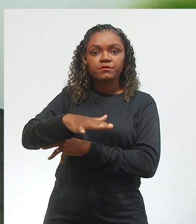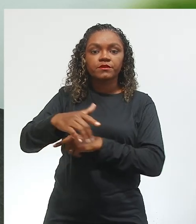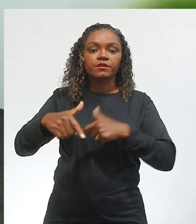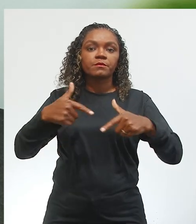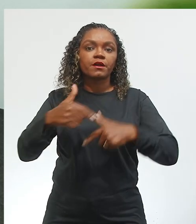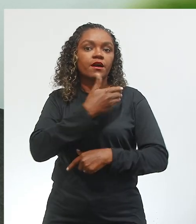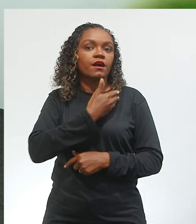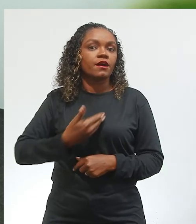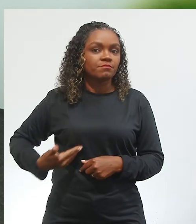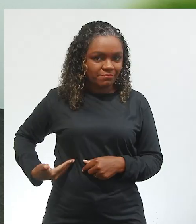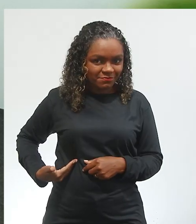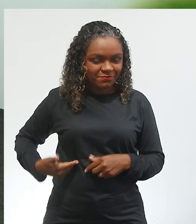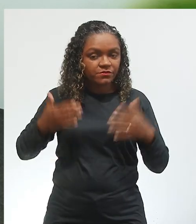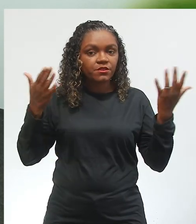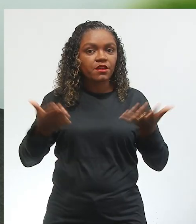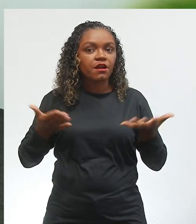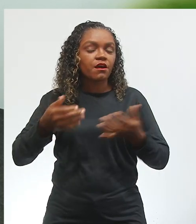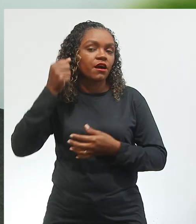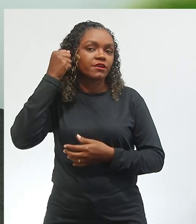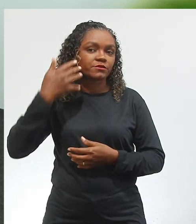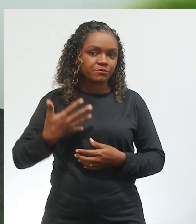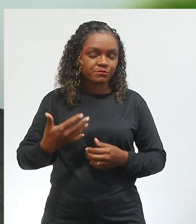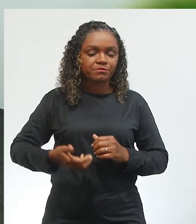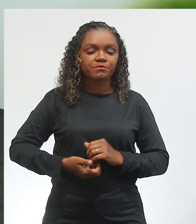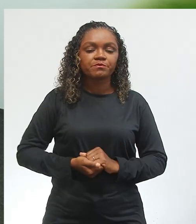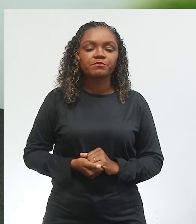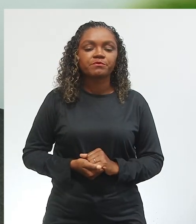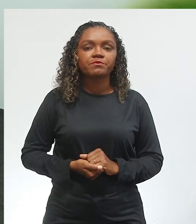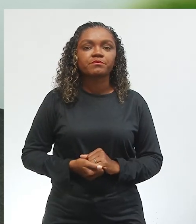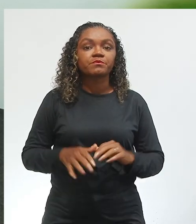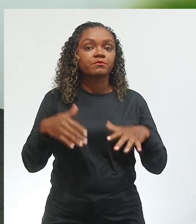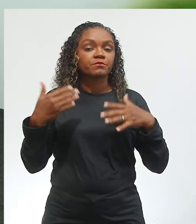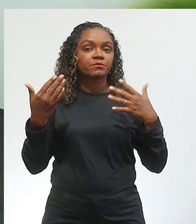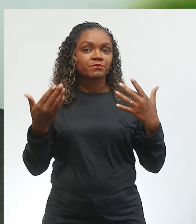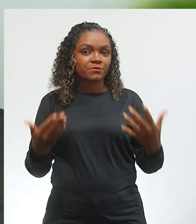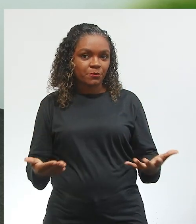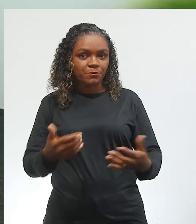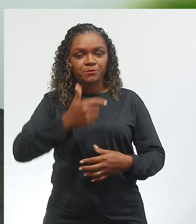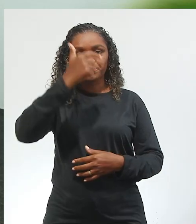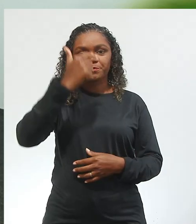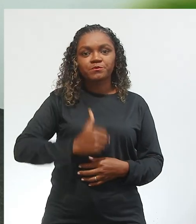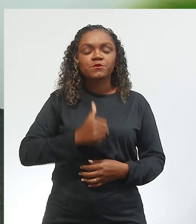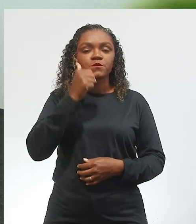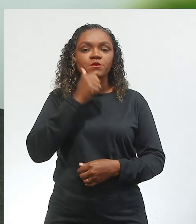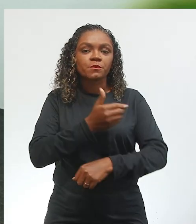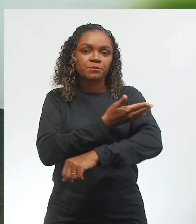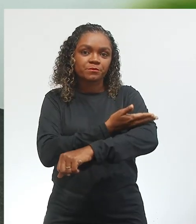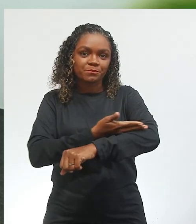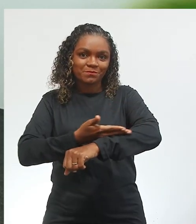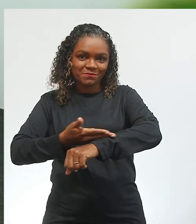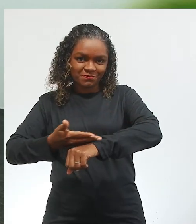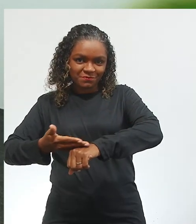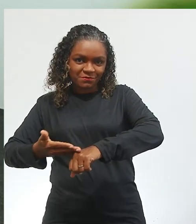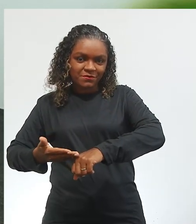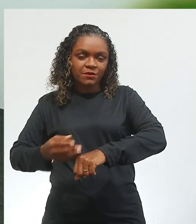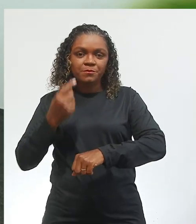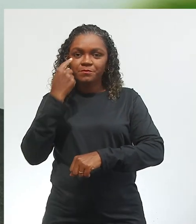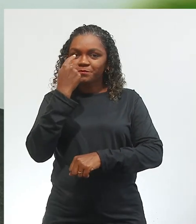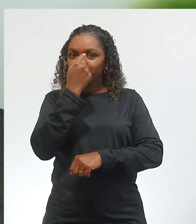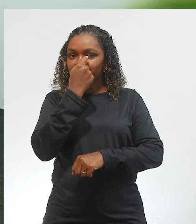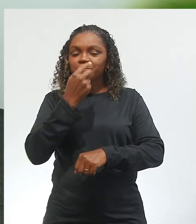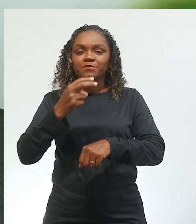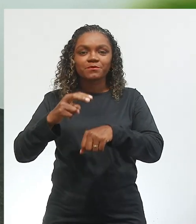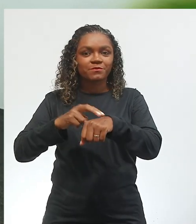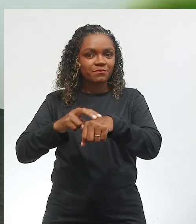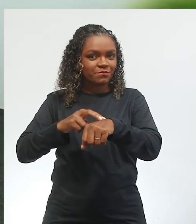no Serviço Público. Vou iniciar agora a minha audiodescrição. Eu sou uma mulher branca,